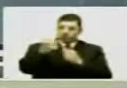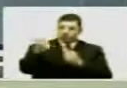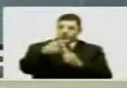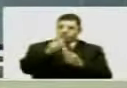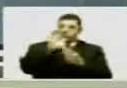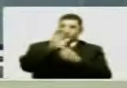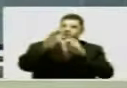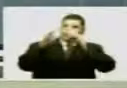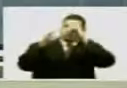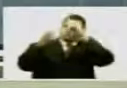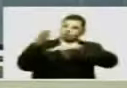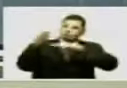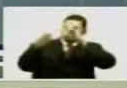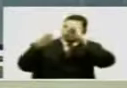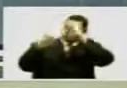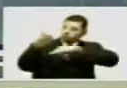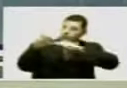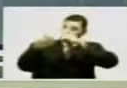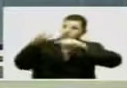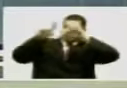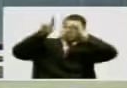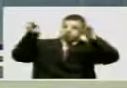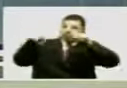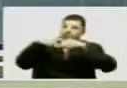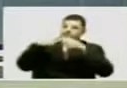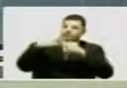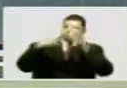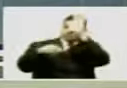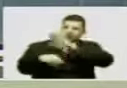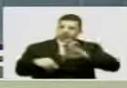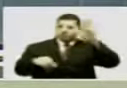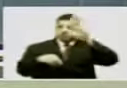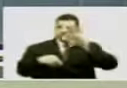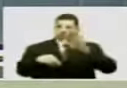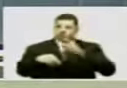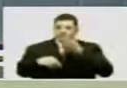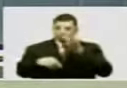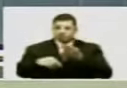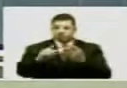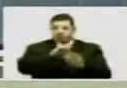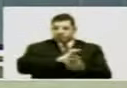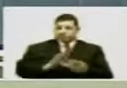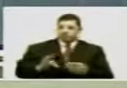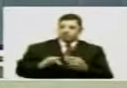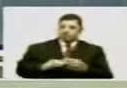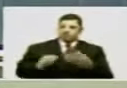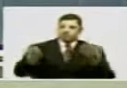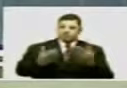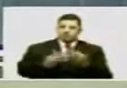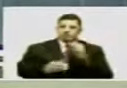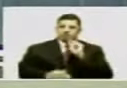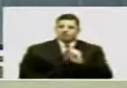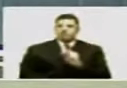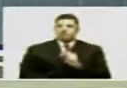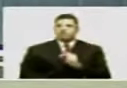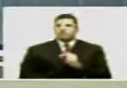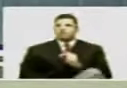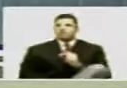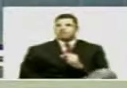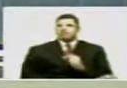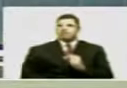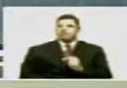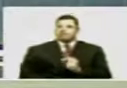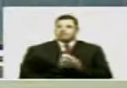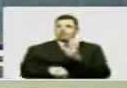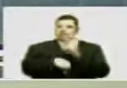tela. A Superintendência Nacional da Caixa Econômica Federal, deputado Zé Ricardo, atesta o seguinte: